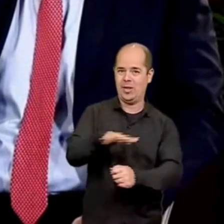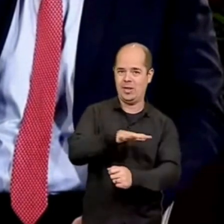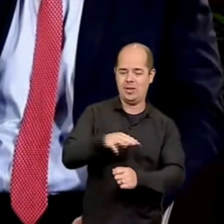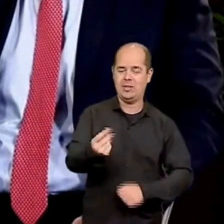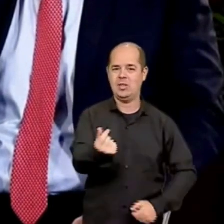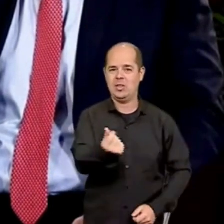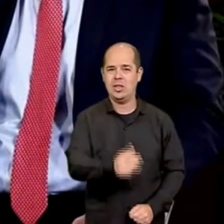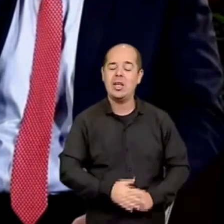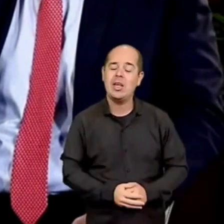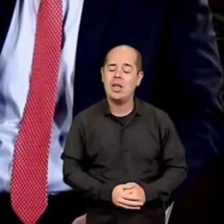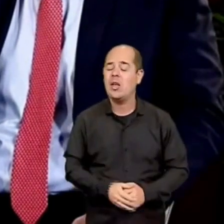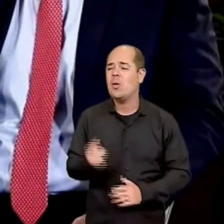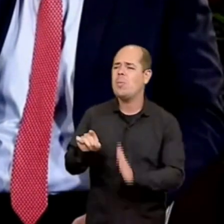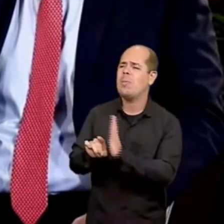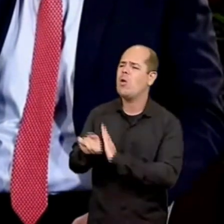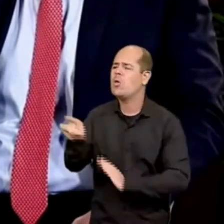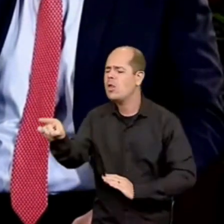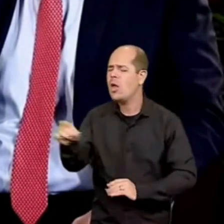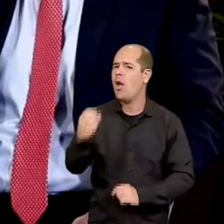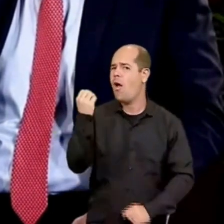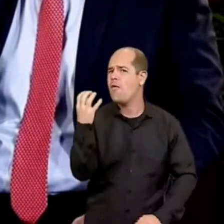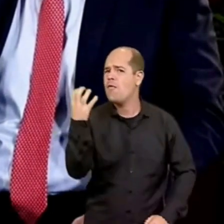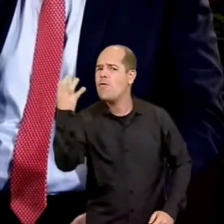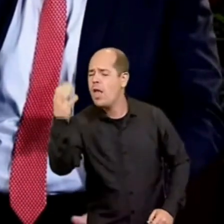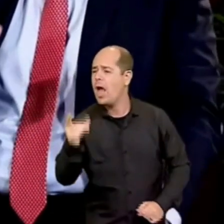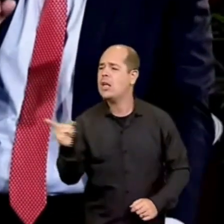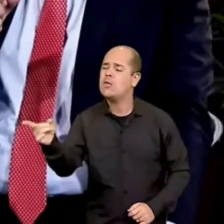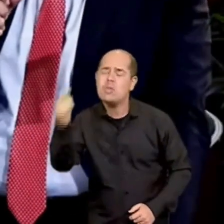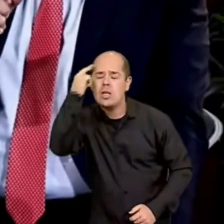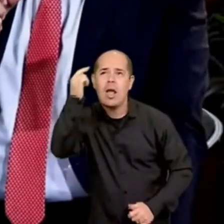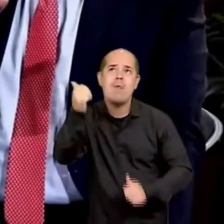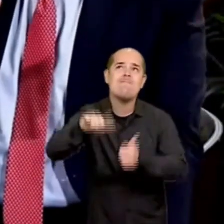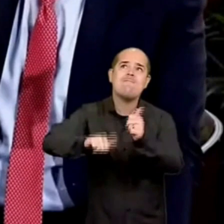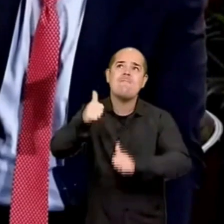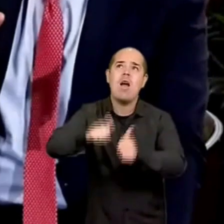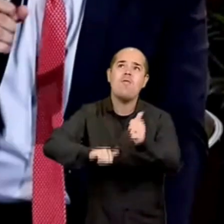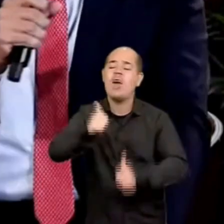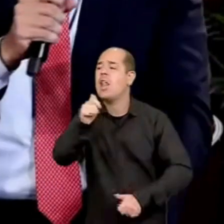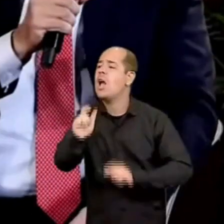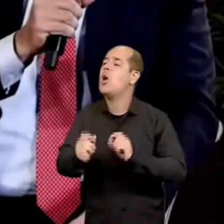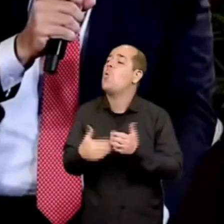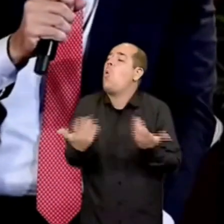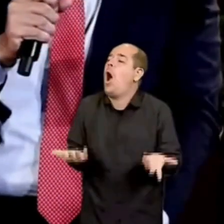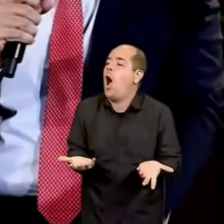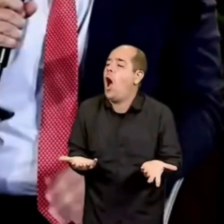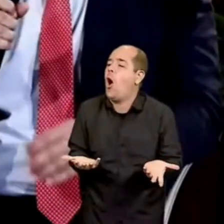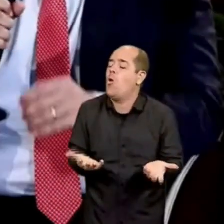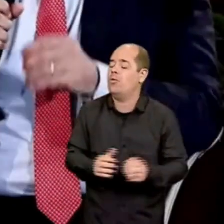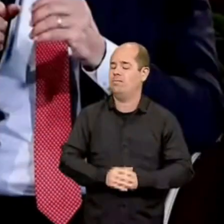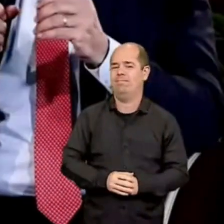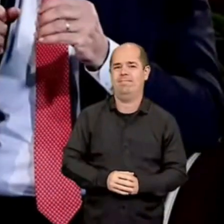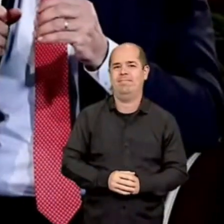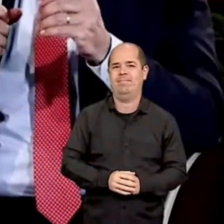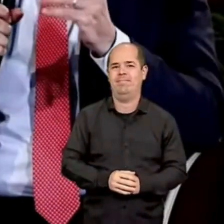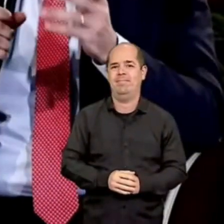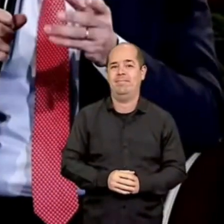você achou que é produtivo para o Brasil? Bom, presidente Rui,